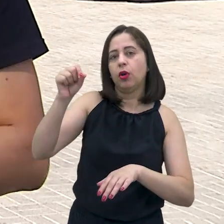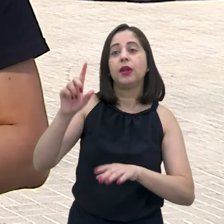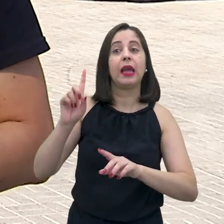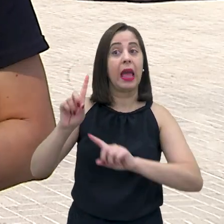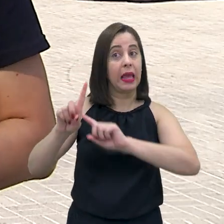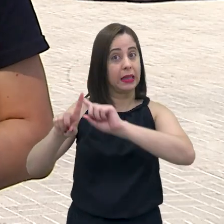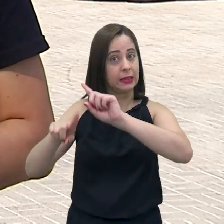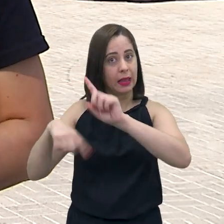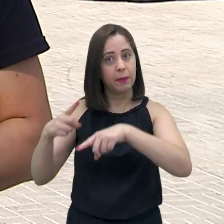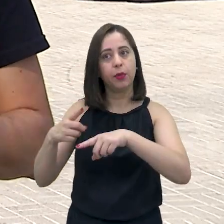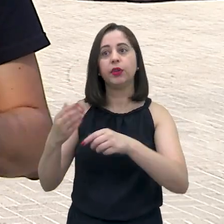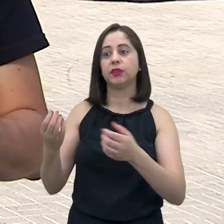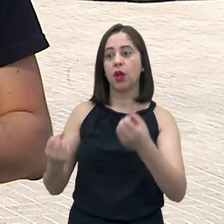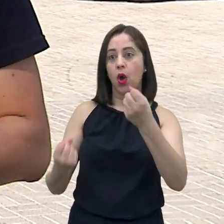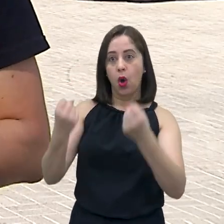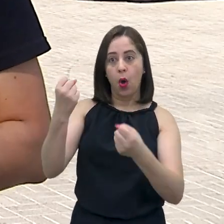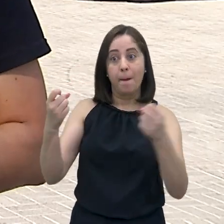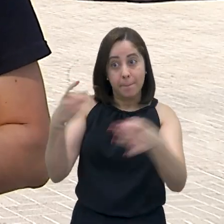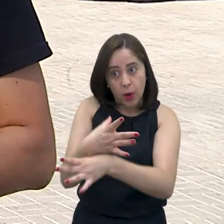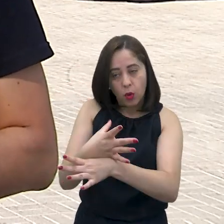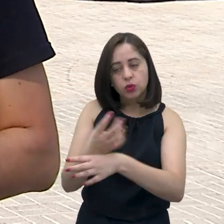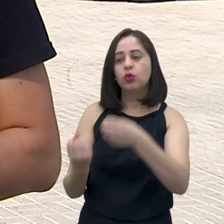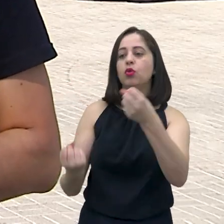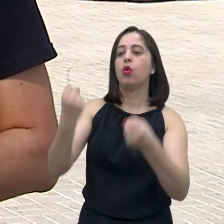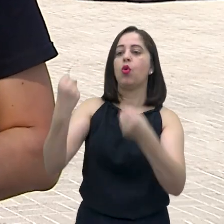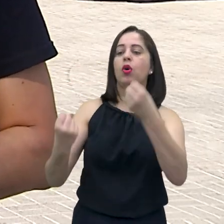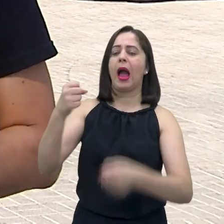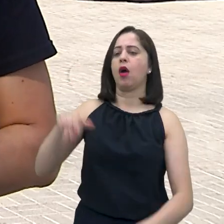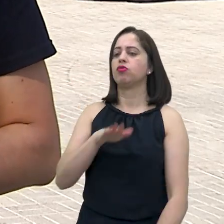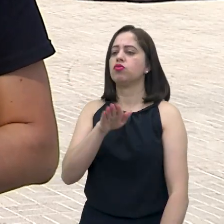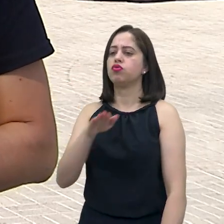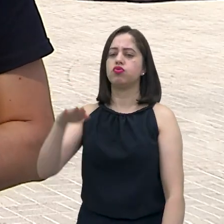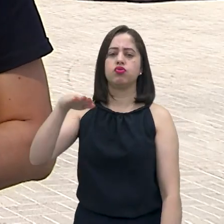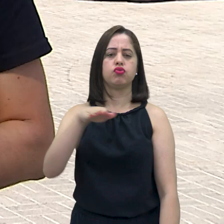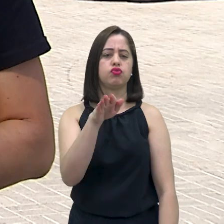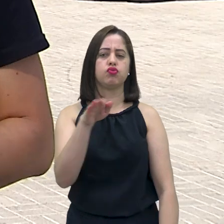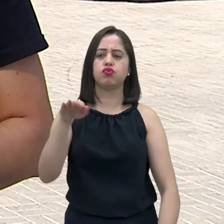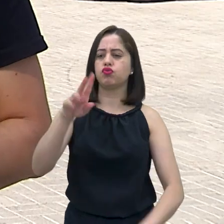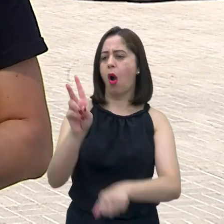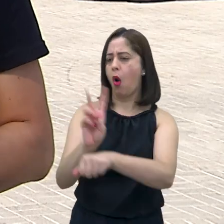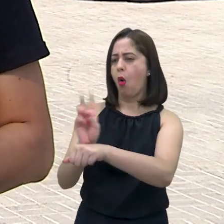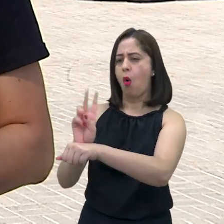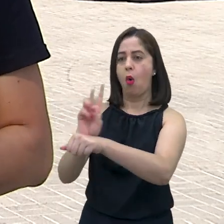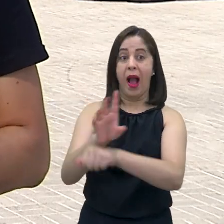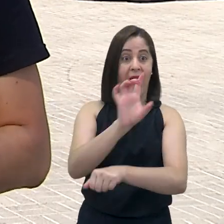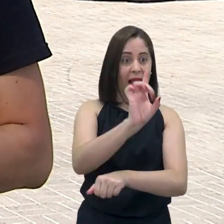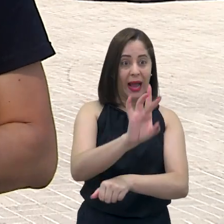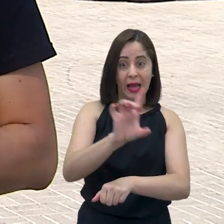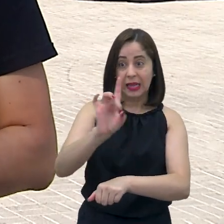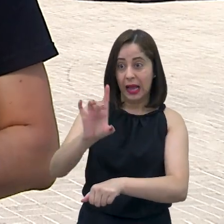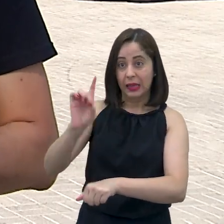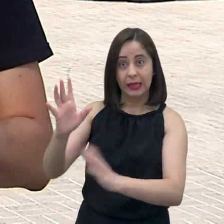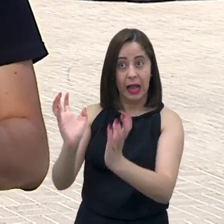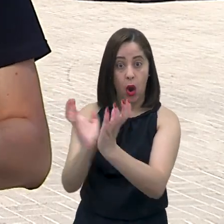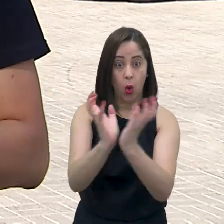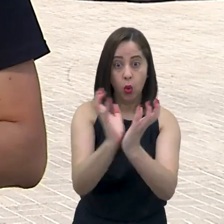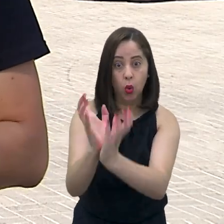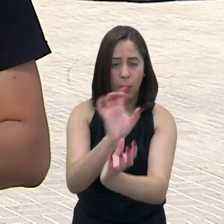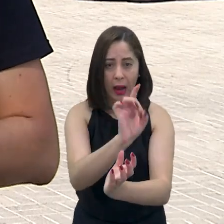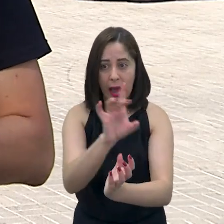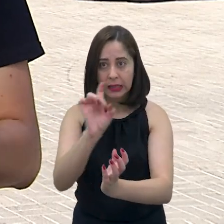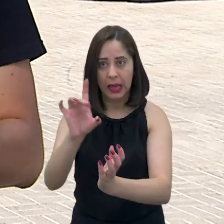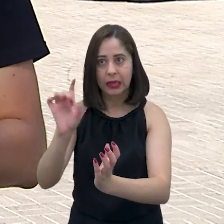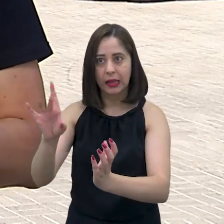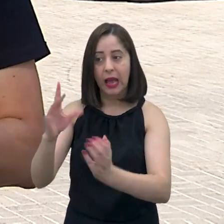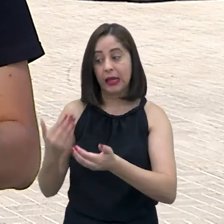e por fim embarcam aí nas viaturas e saem para o patrulhamento, né? Cada um com as suas especificações aí no sentido